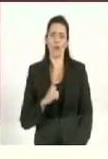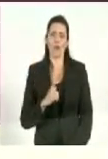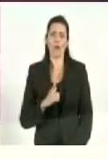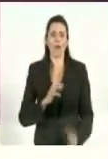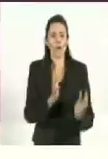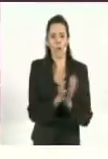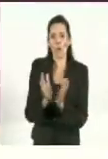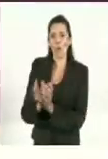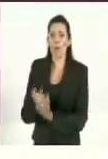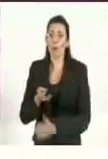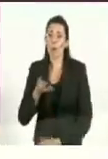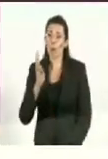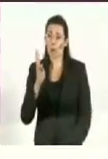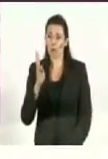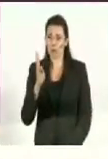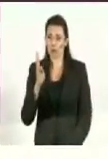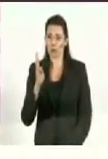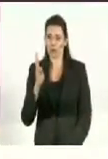E